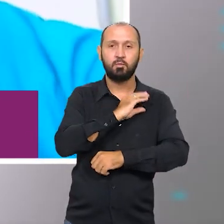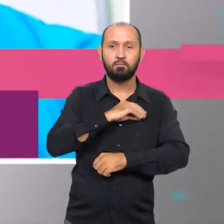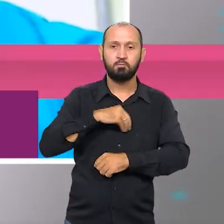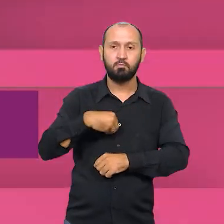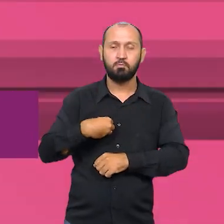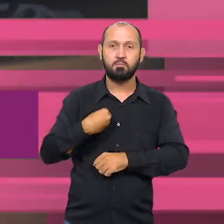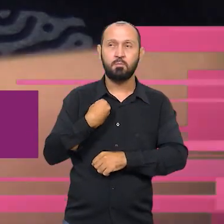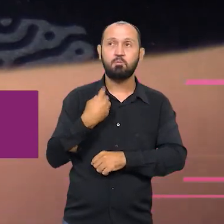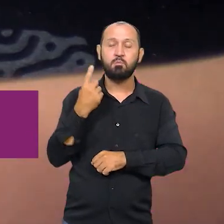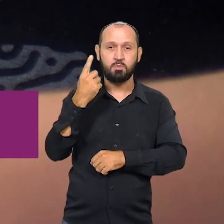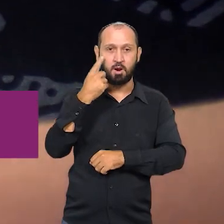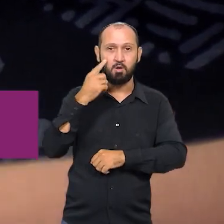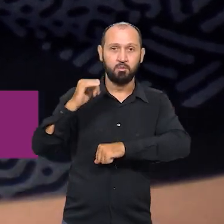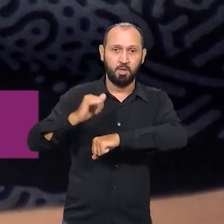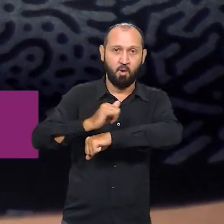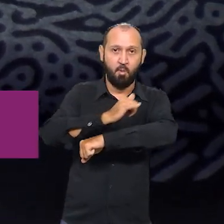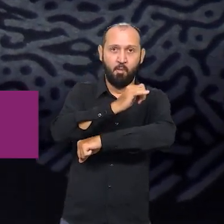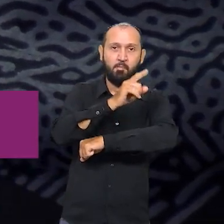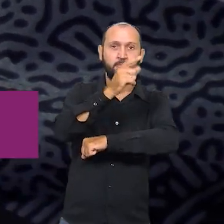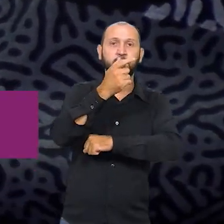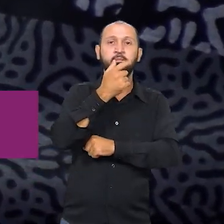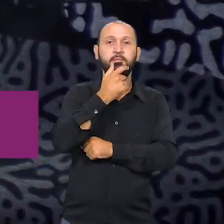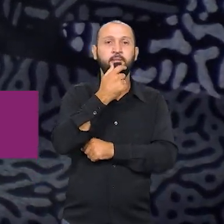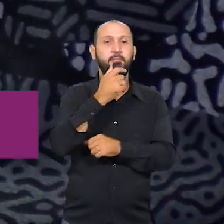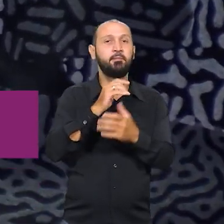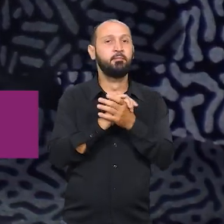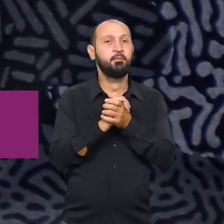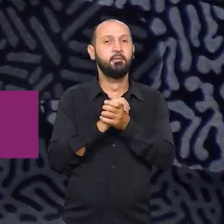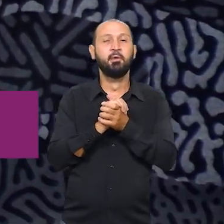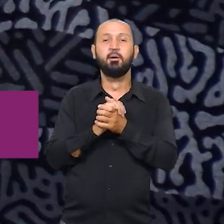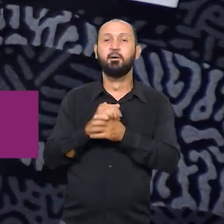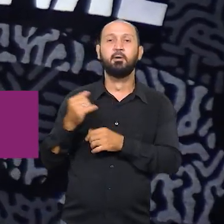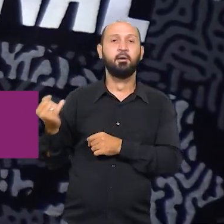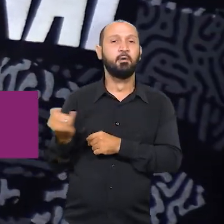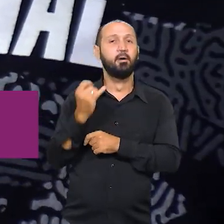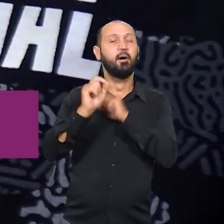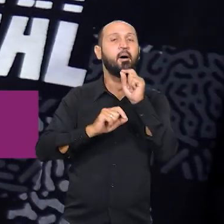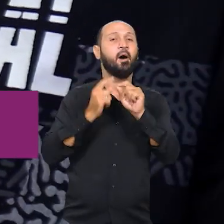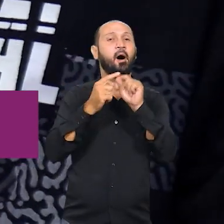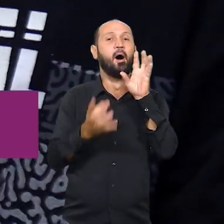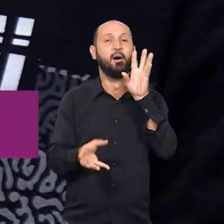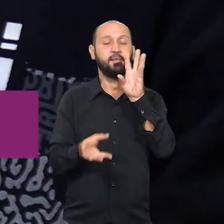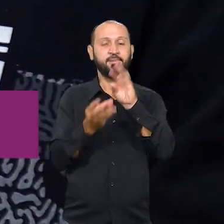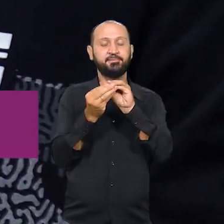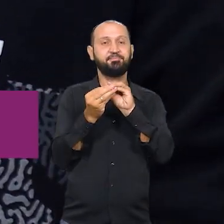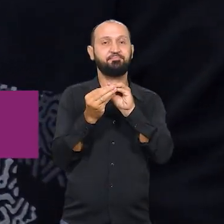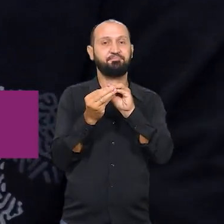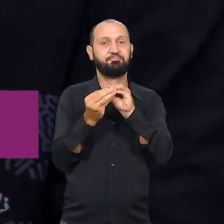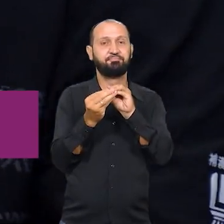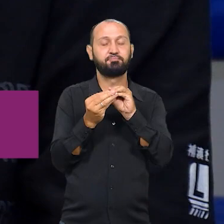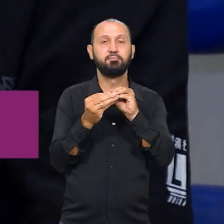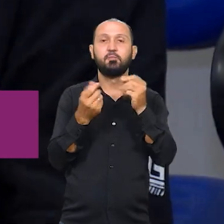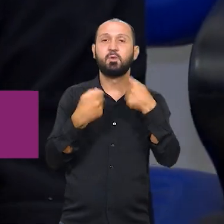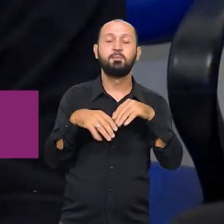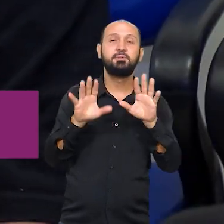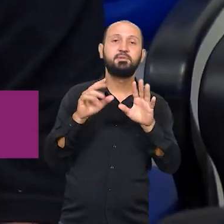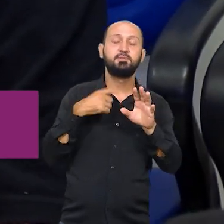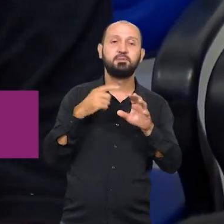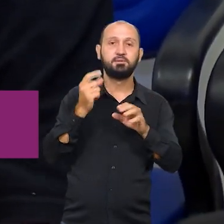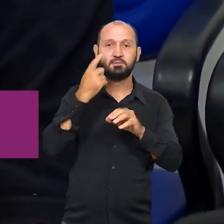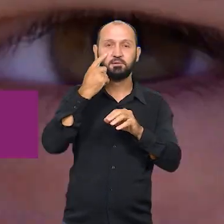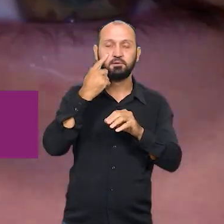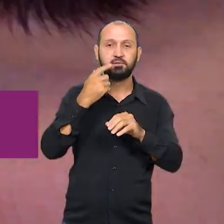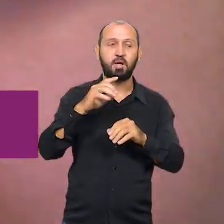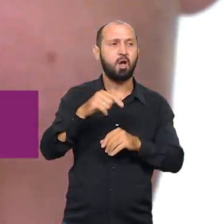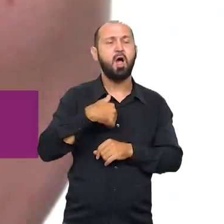da Inglaterra, e é de suma importância, porque ela resume. Eu não tenho que ficar levantando no peito, olha, meu